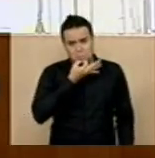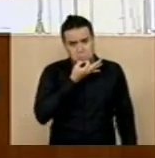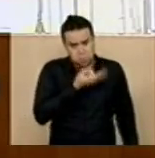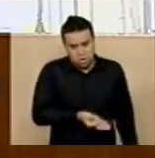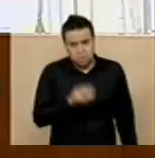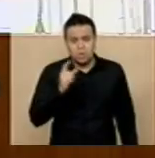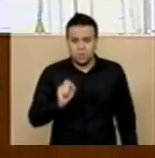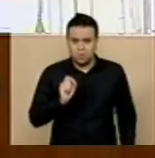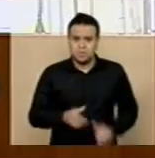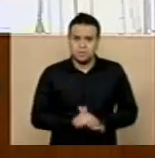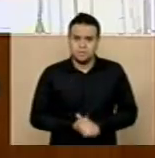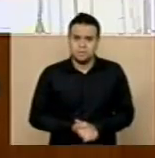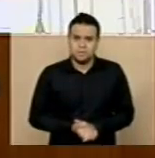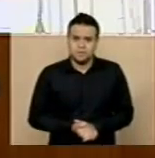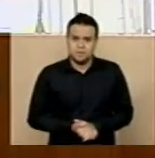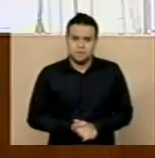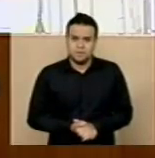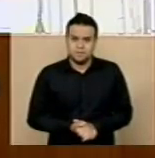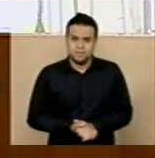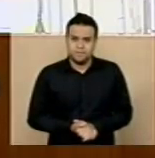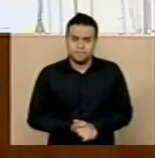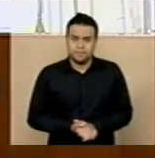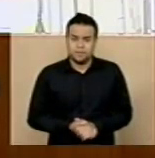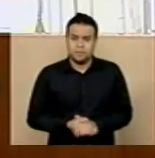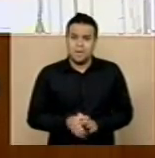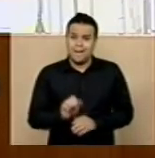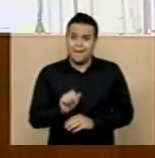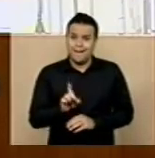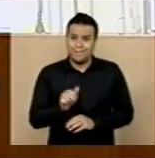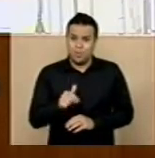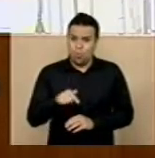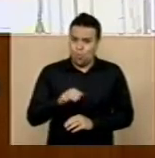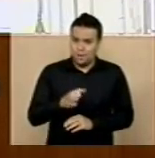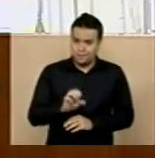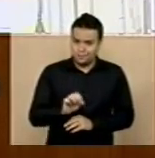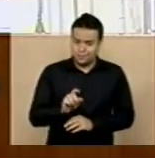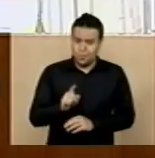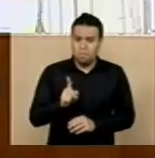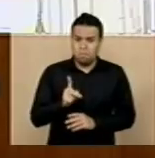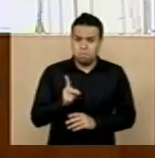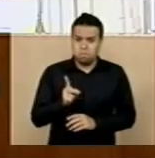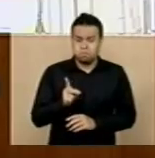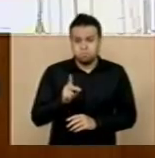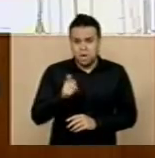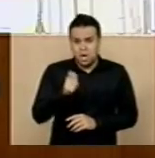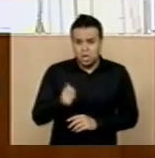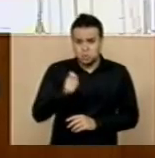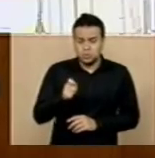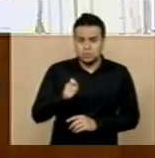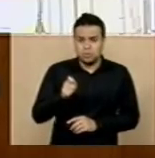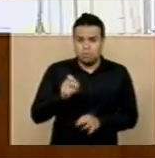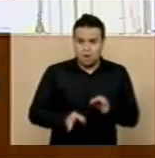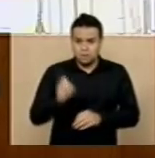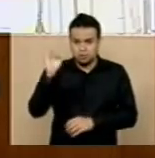sentido da pertinência, da adequação e pertinência da Associação dos Magistrados Brasileiros ao pôr